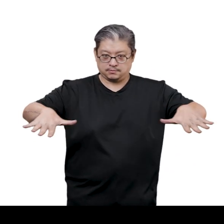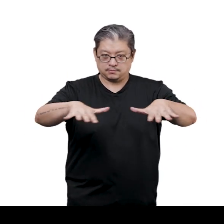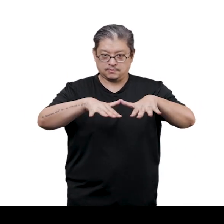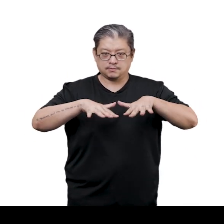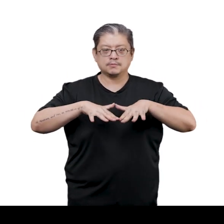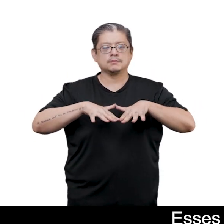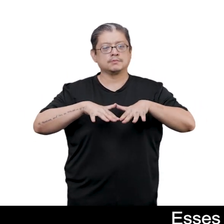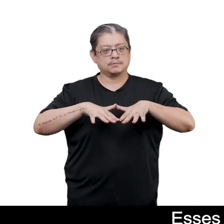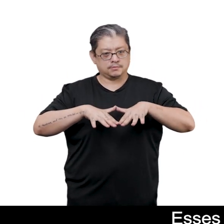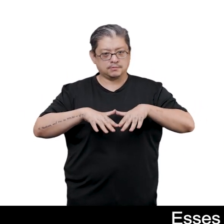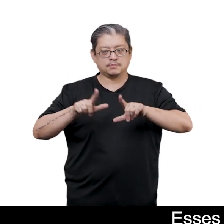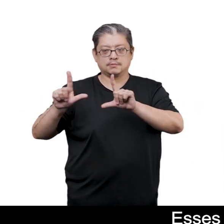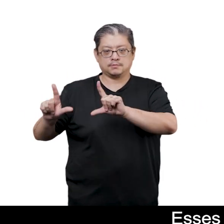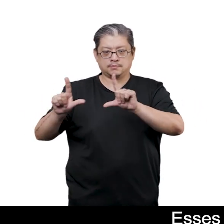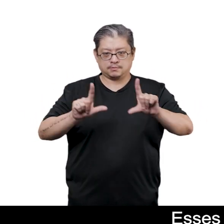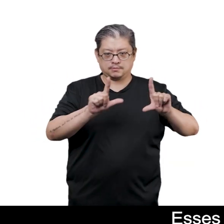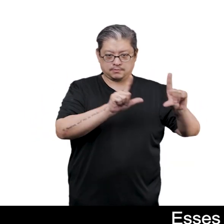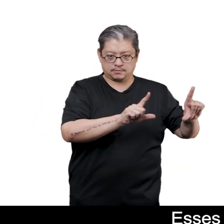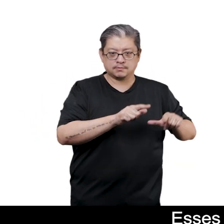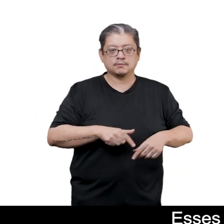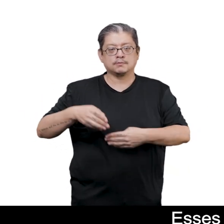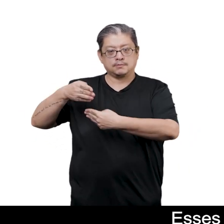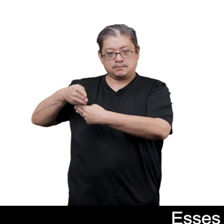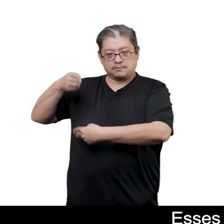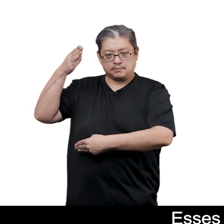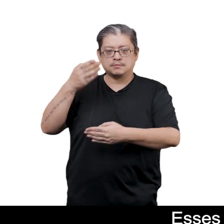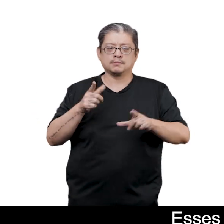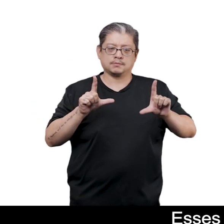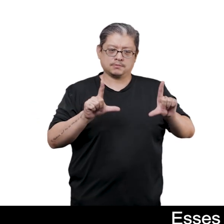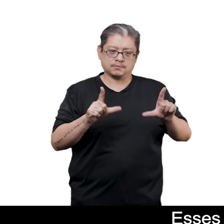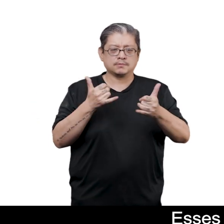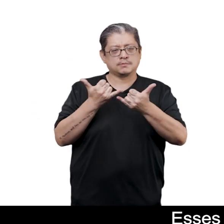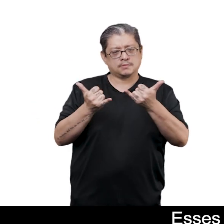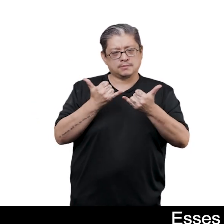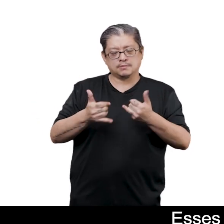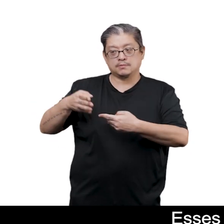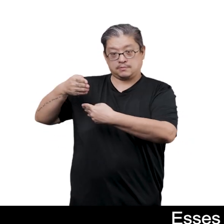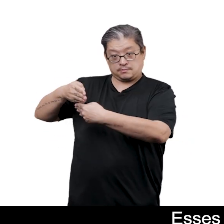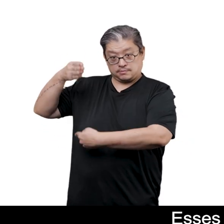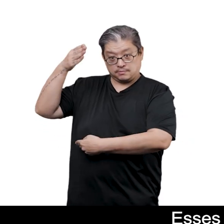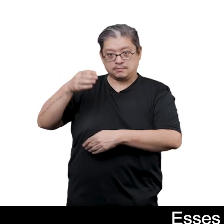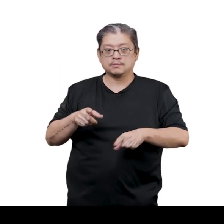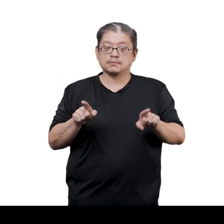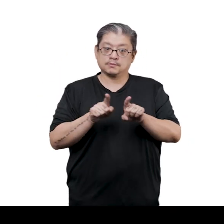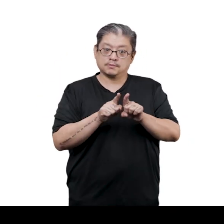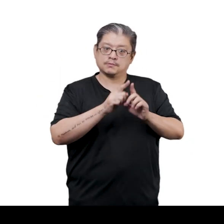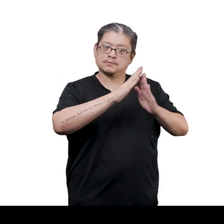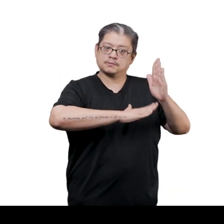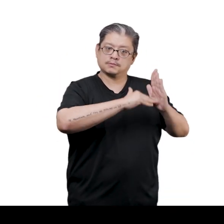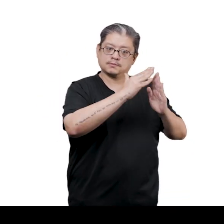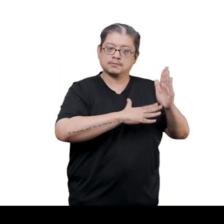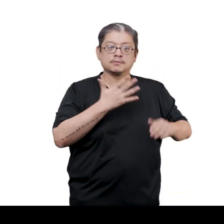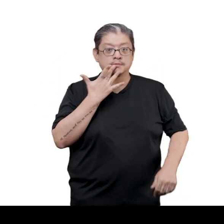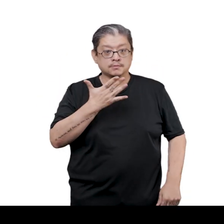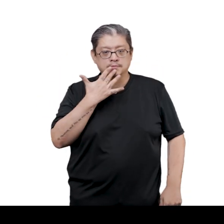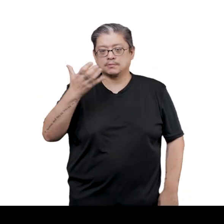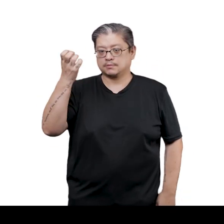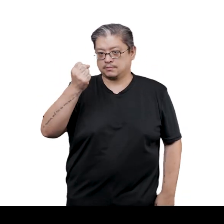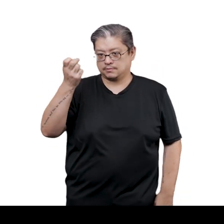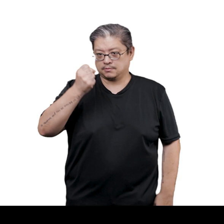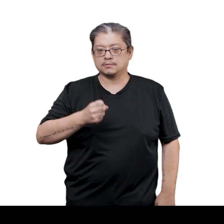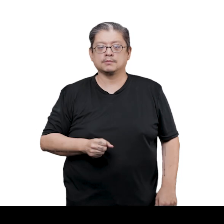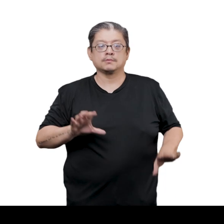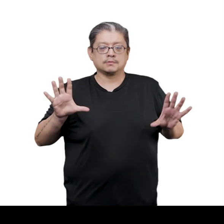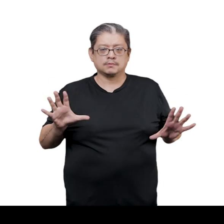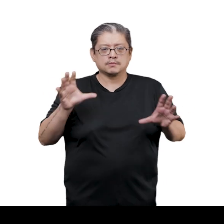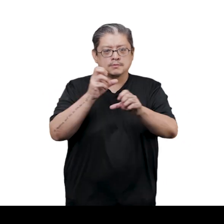paredes. Esses painéis são semelhantes às paredes e também estão pintados de branco. Dos